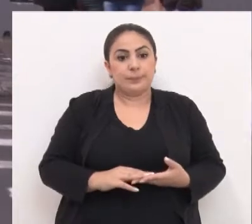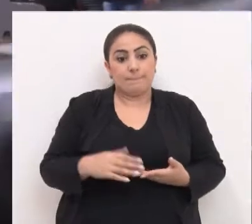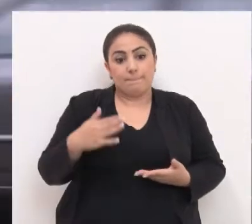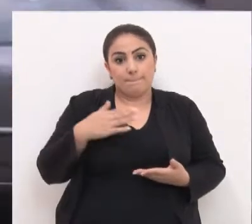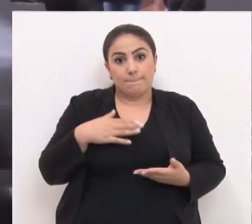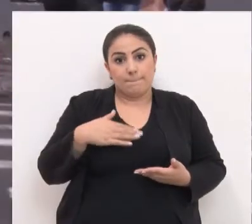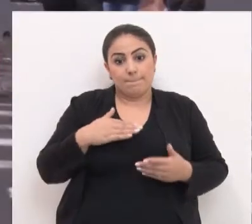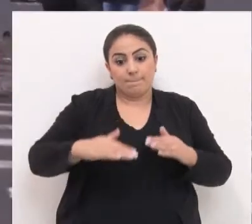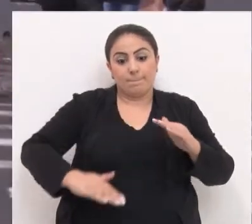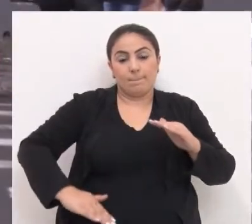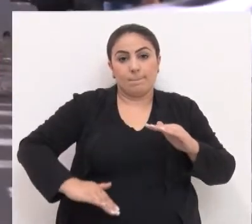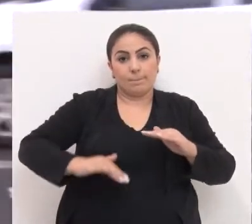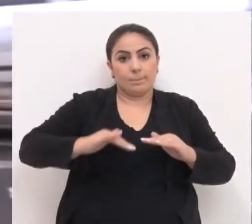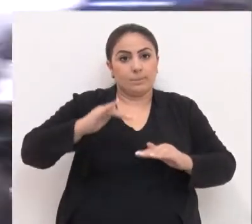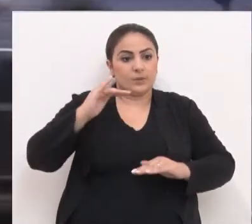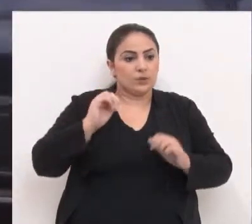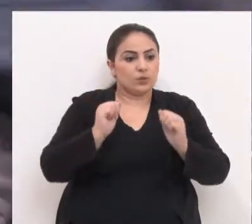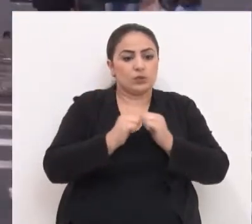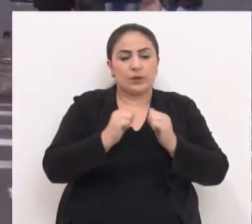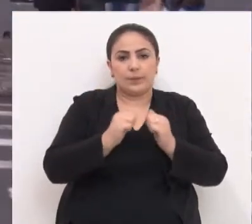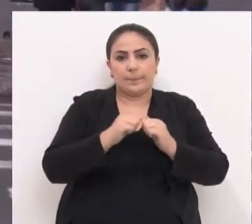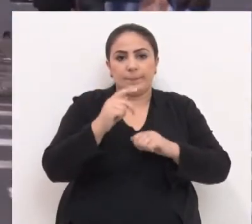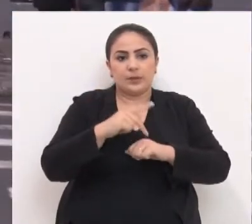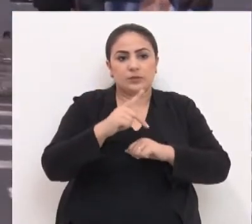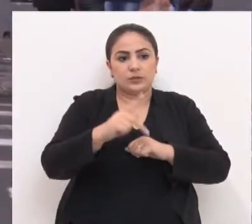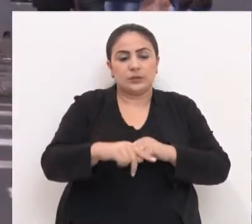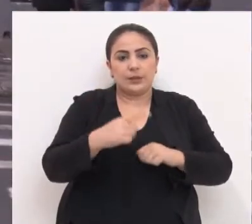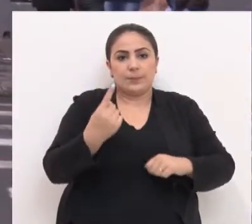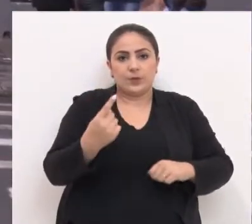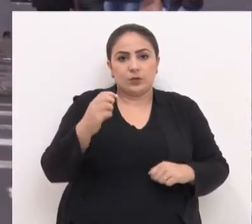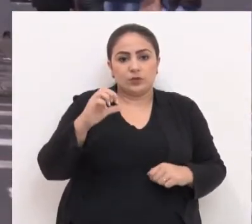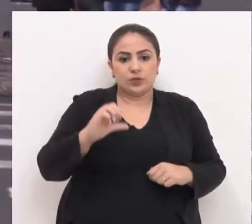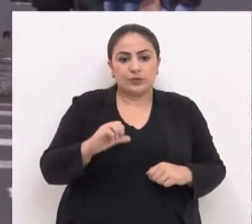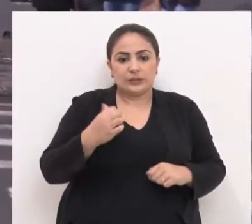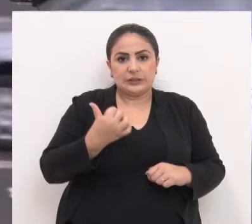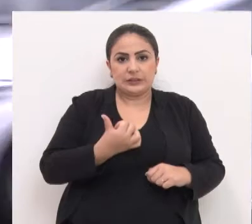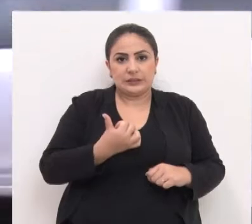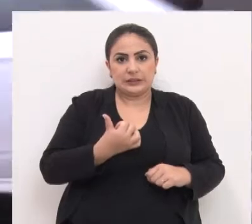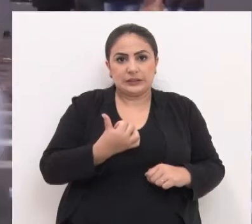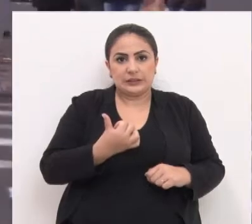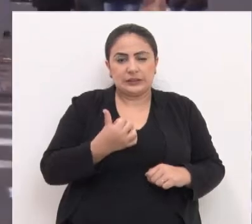Então, eu me criei com Passo Fundo desde